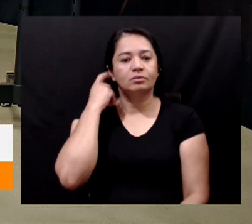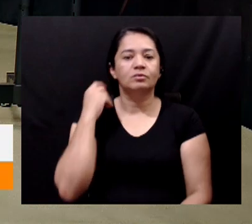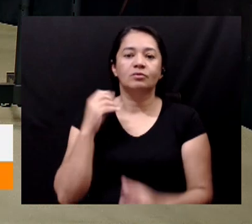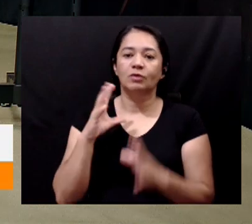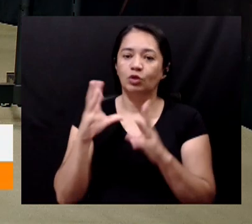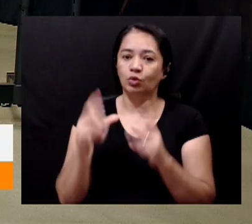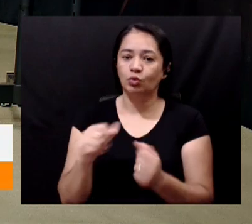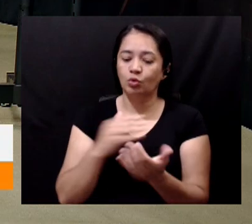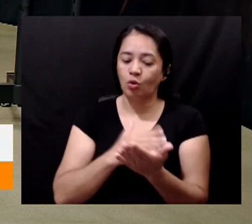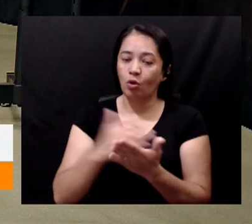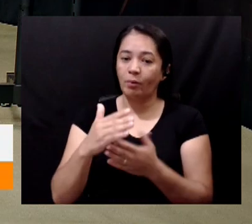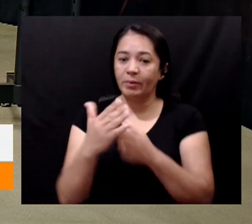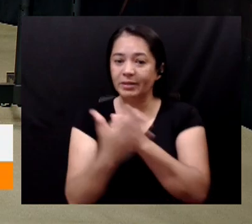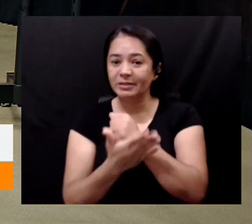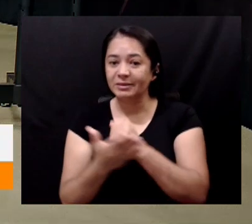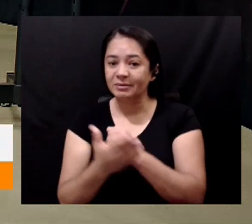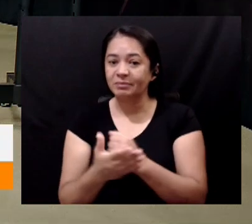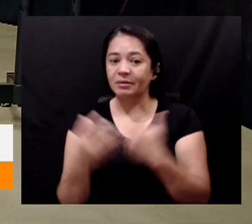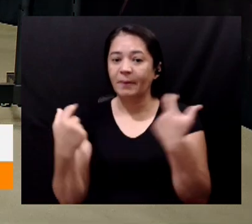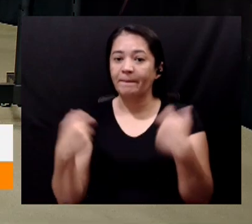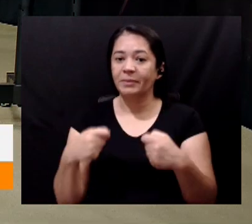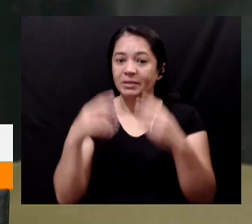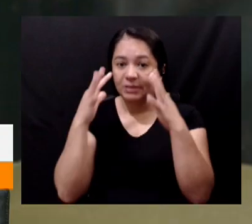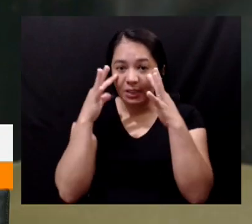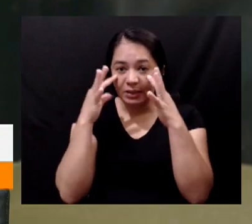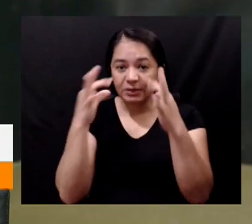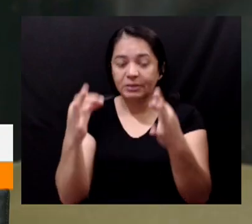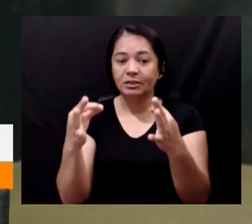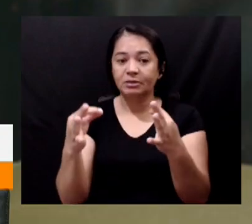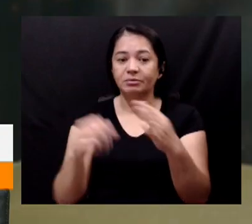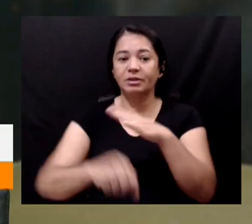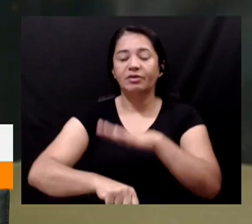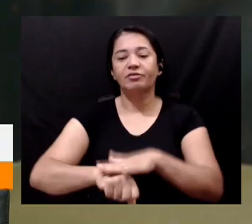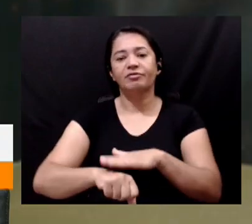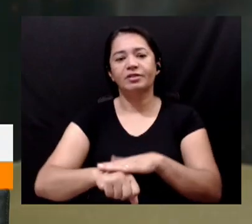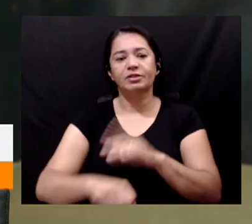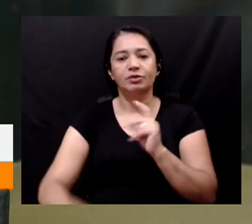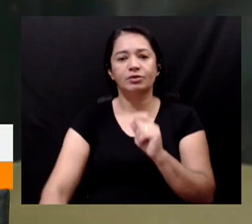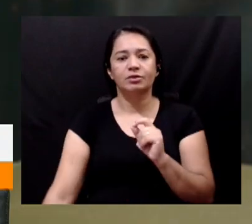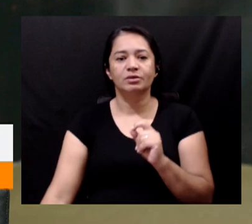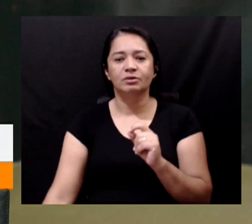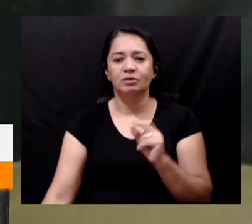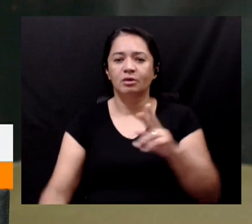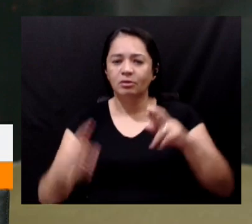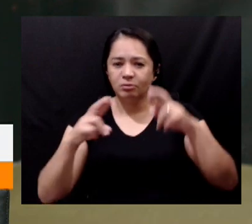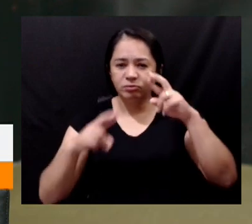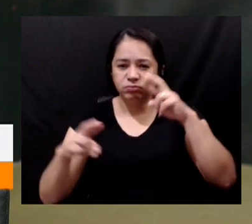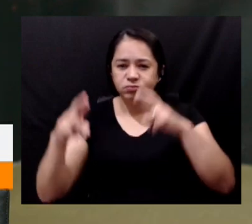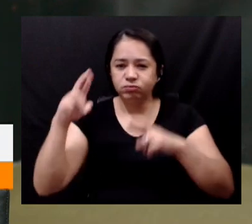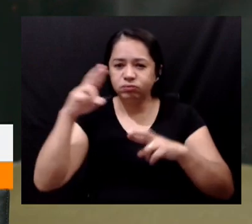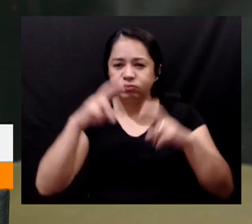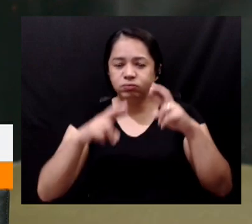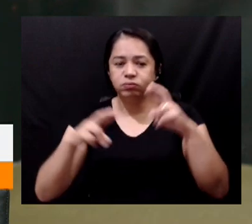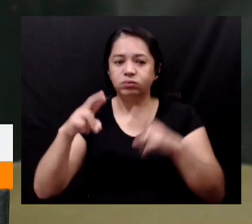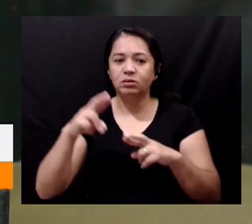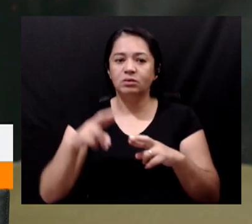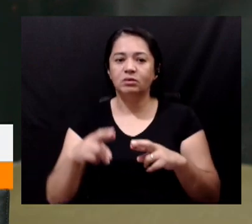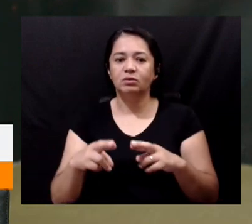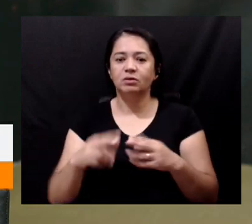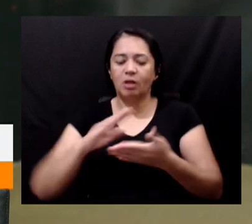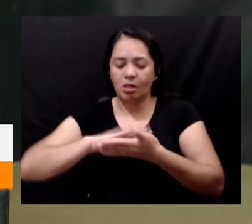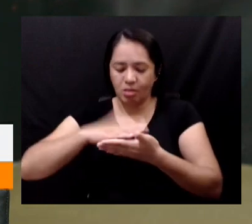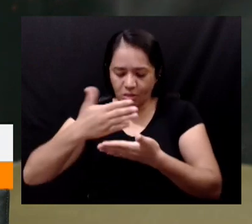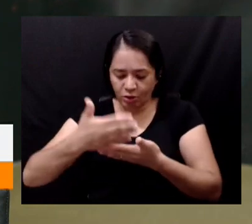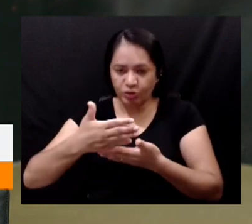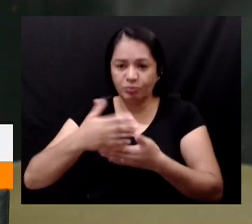estar atento aos sinais e fazer, né, uma fiscalização de vez em quando aí, no notebook, no